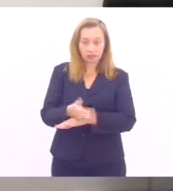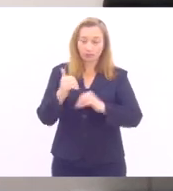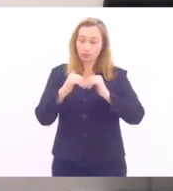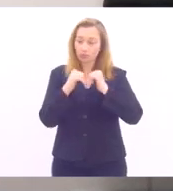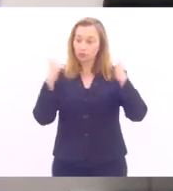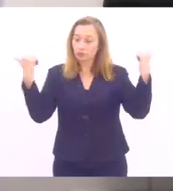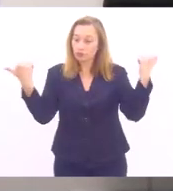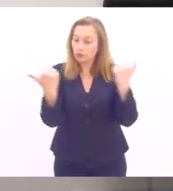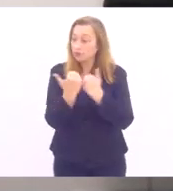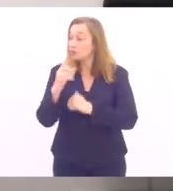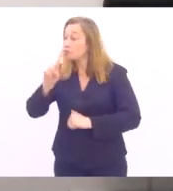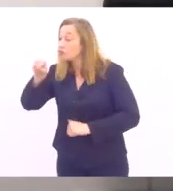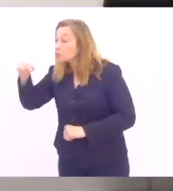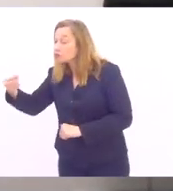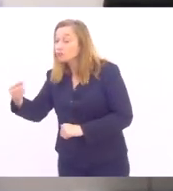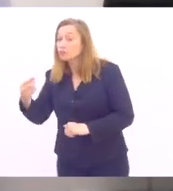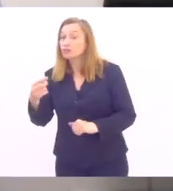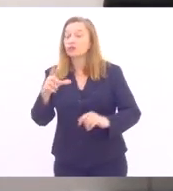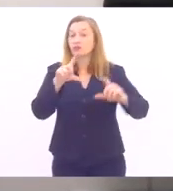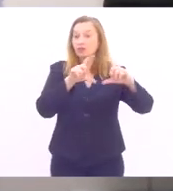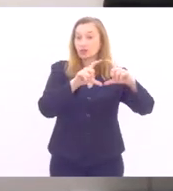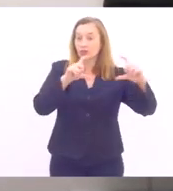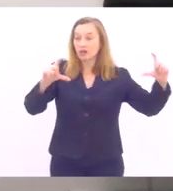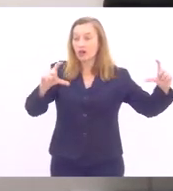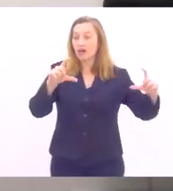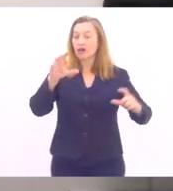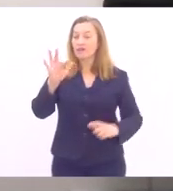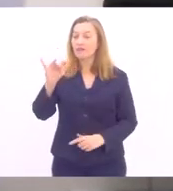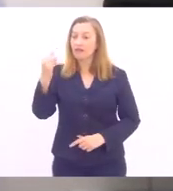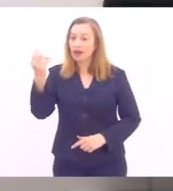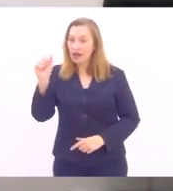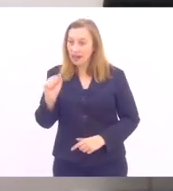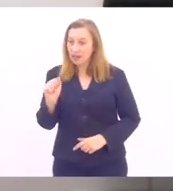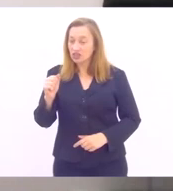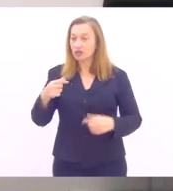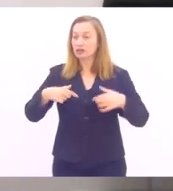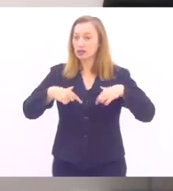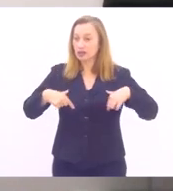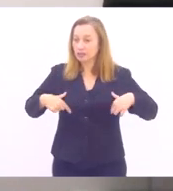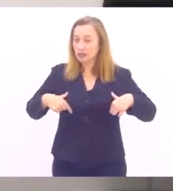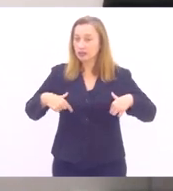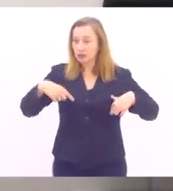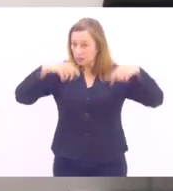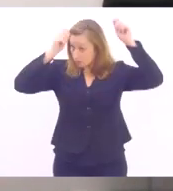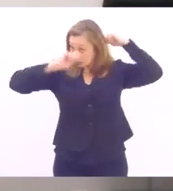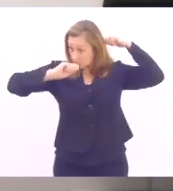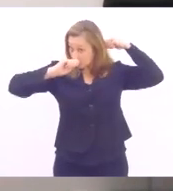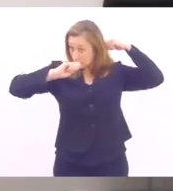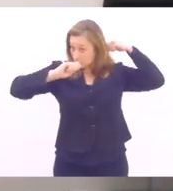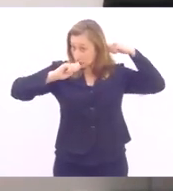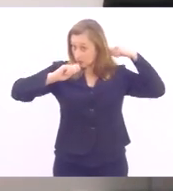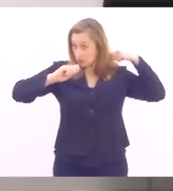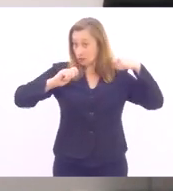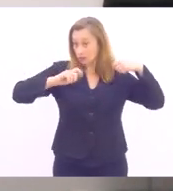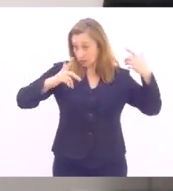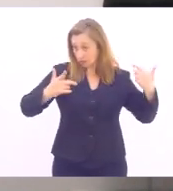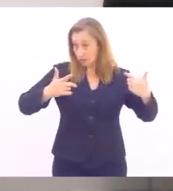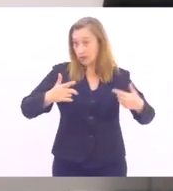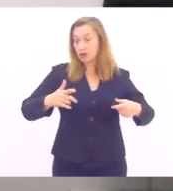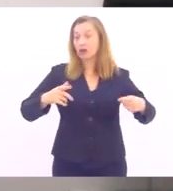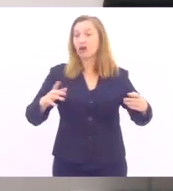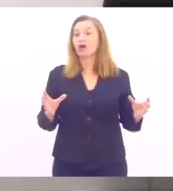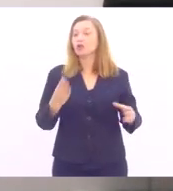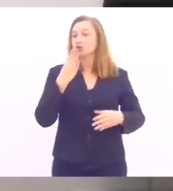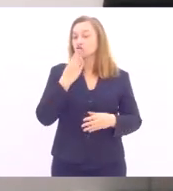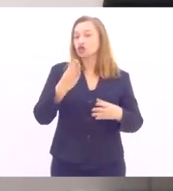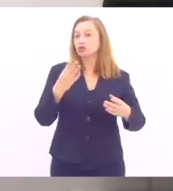em outros, com faixas, com camisas, com bonés, com inscrições, tipo, torcida antifascista de não sei quantos,